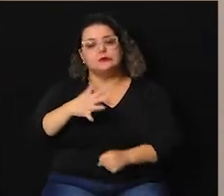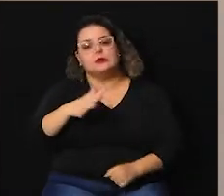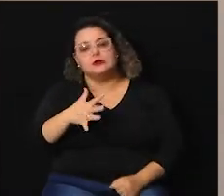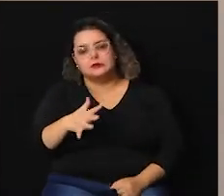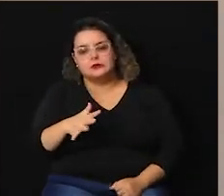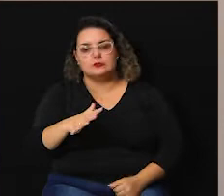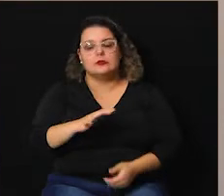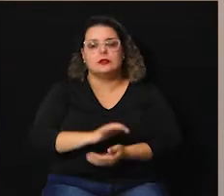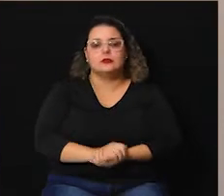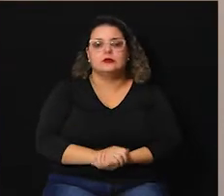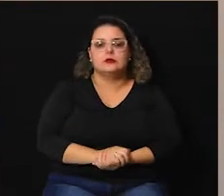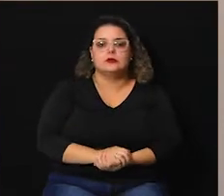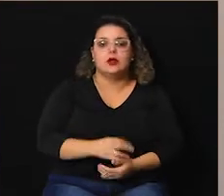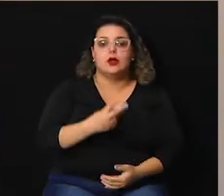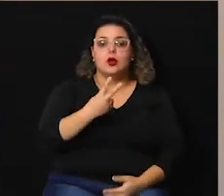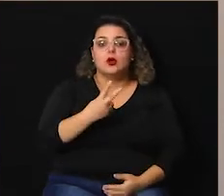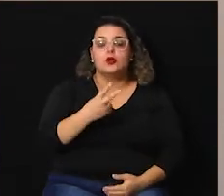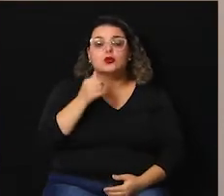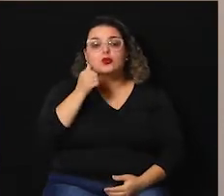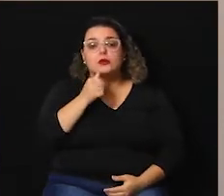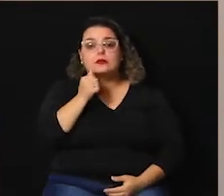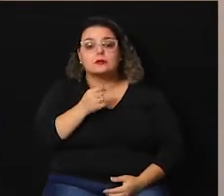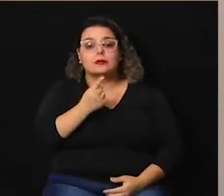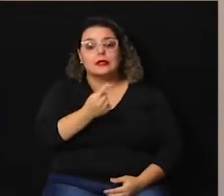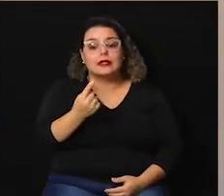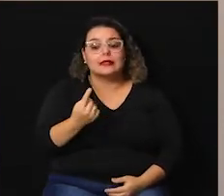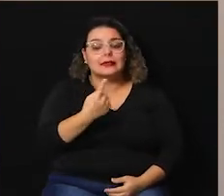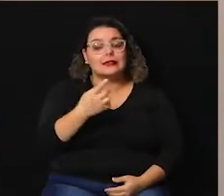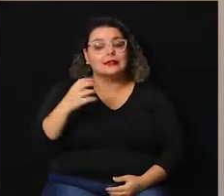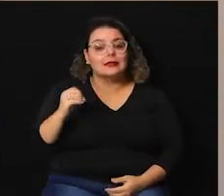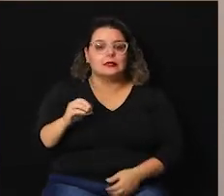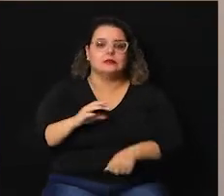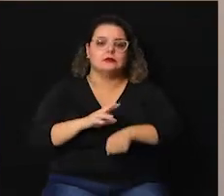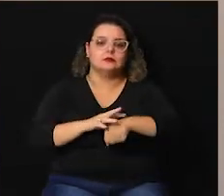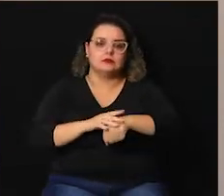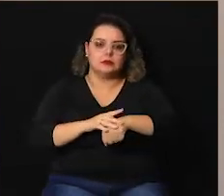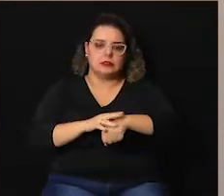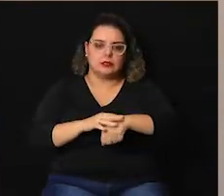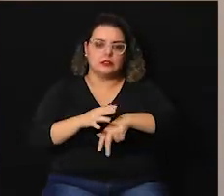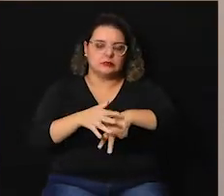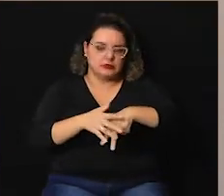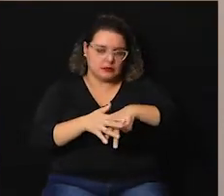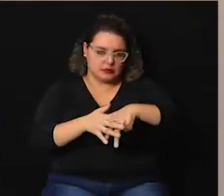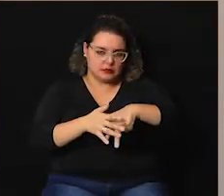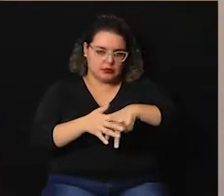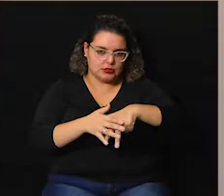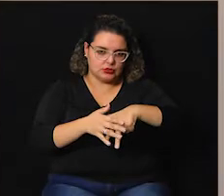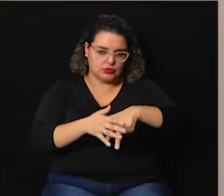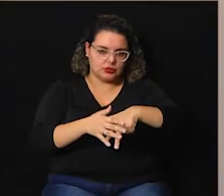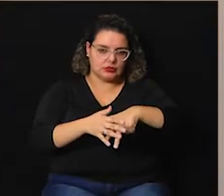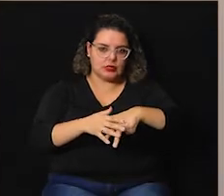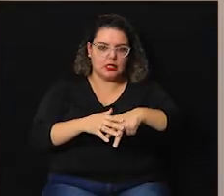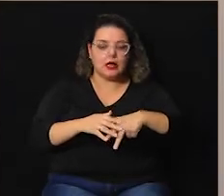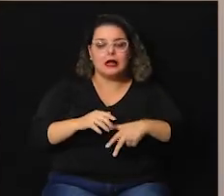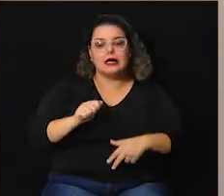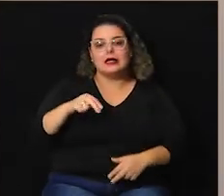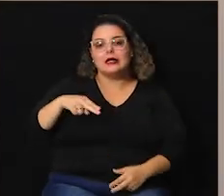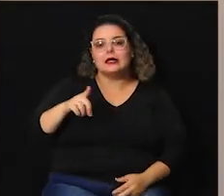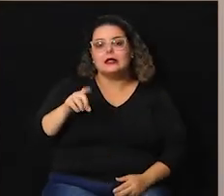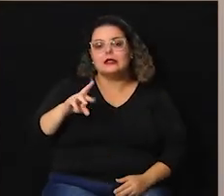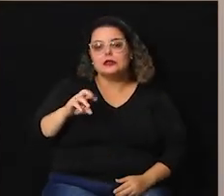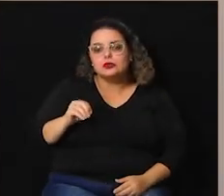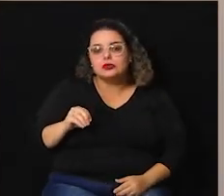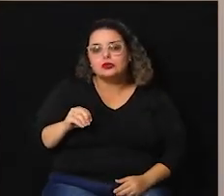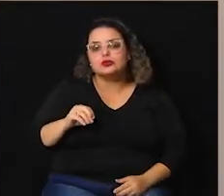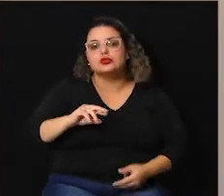cerca de 2 mulheres para cada 10 pacientes de alopecia androgenética. Agora está meio a meio, homem